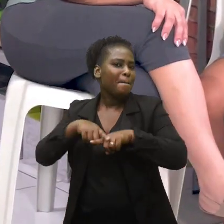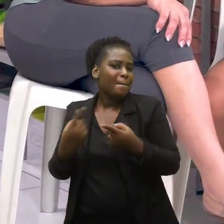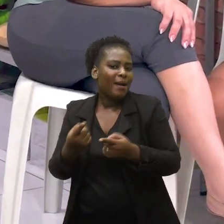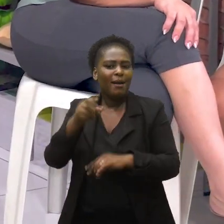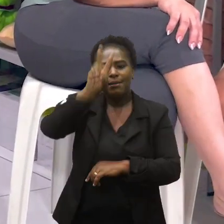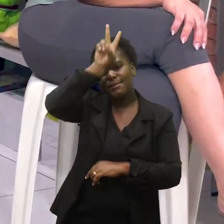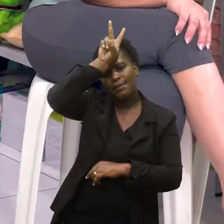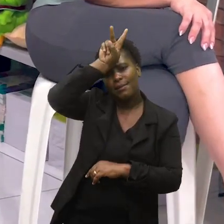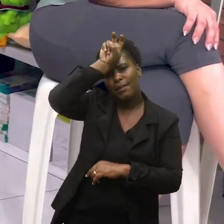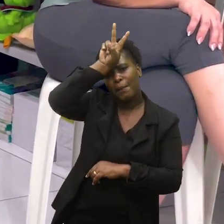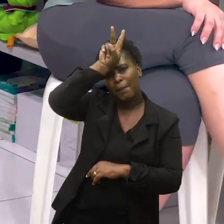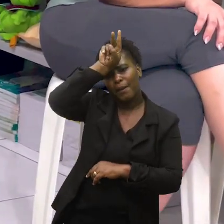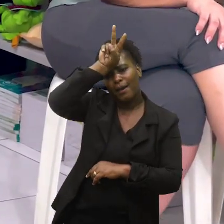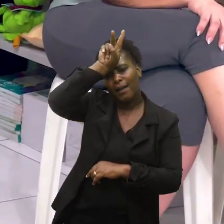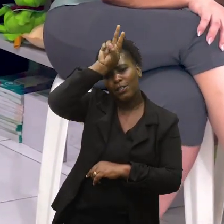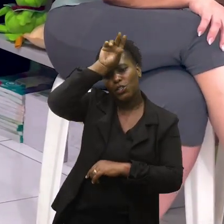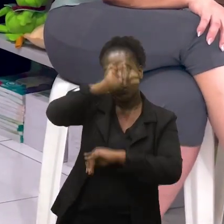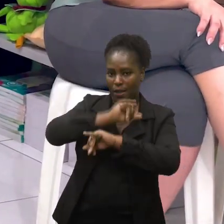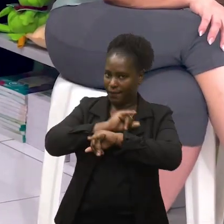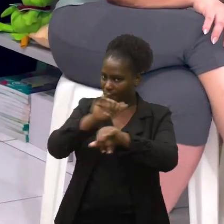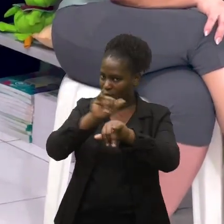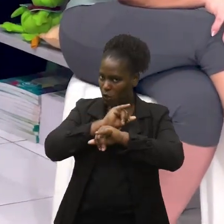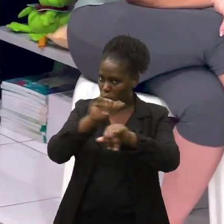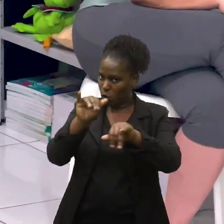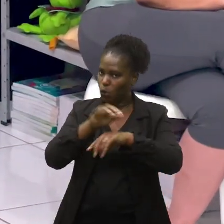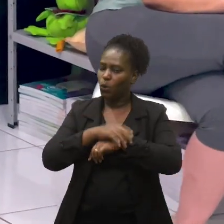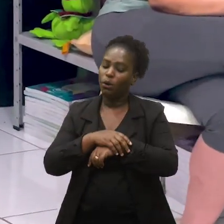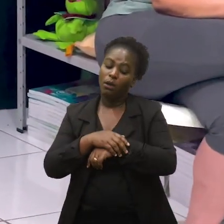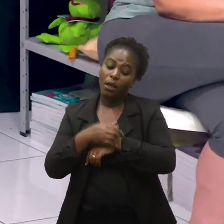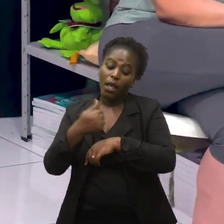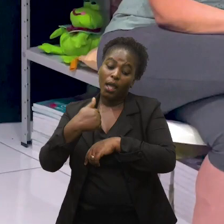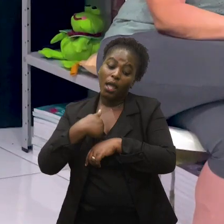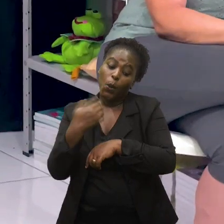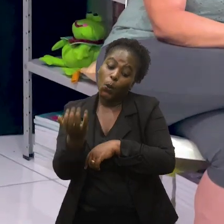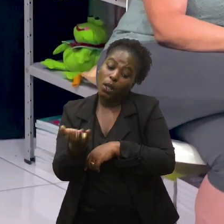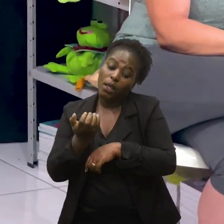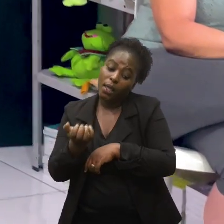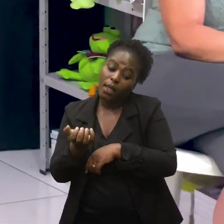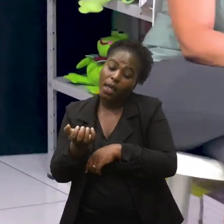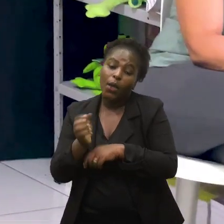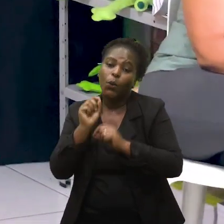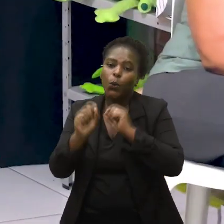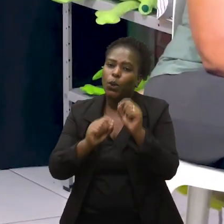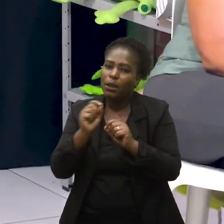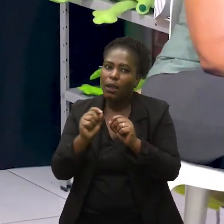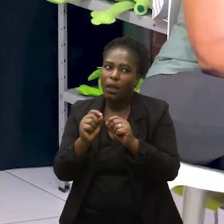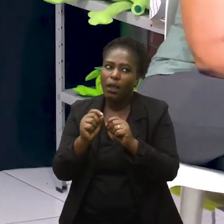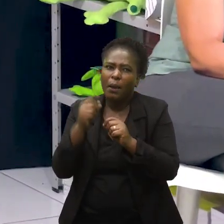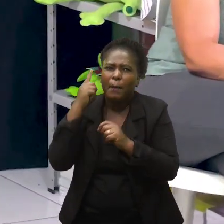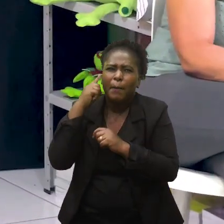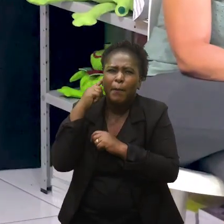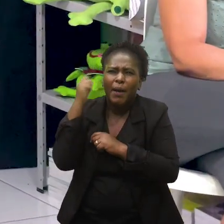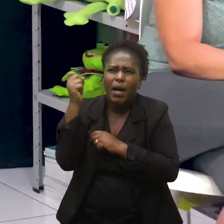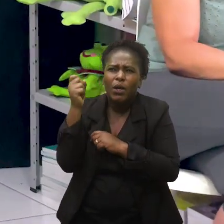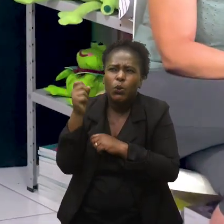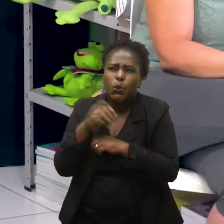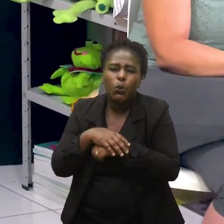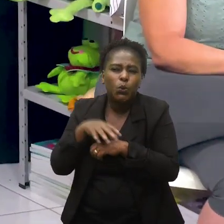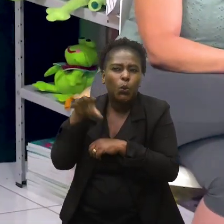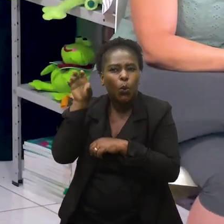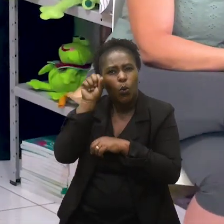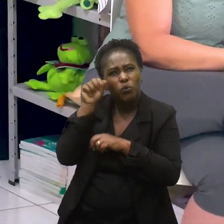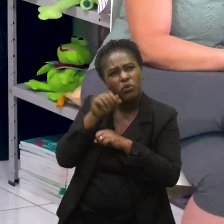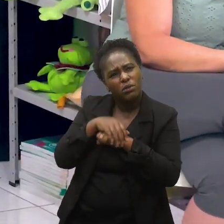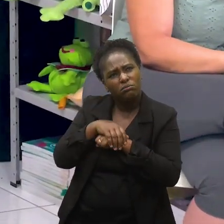disse: mas eu tenho que escutar seu som, que eu tenho muito medo de noite. Aí